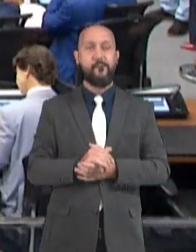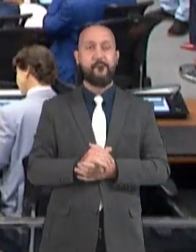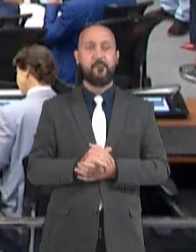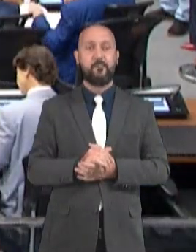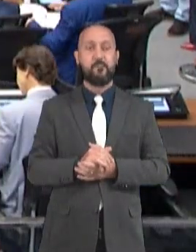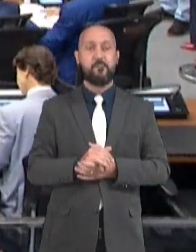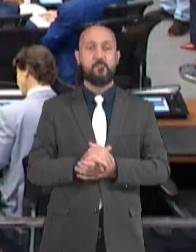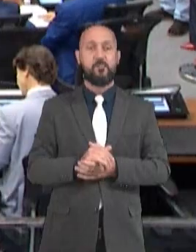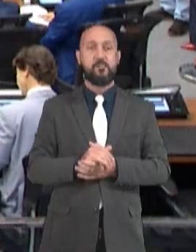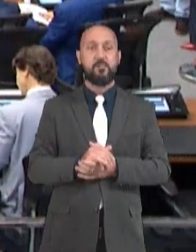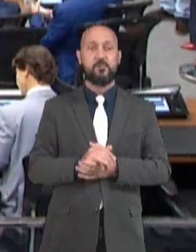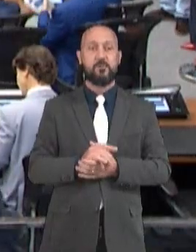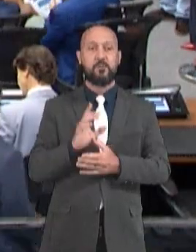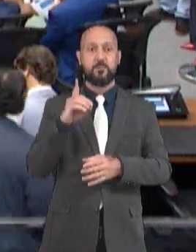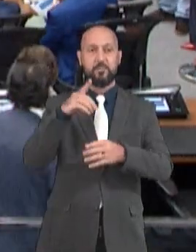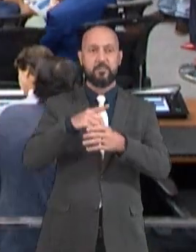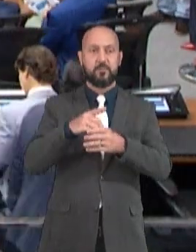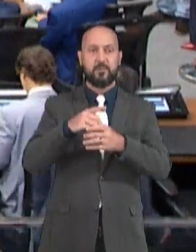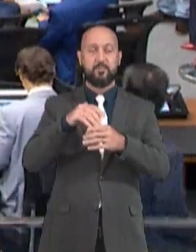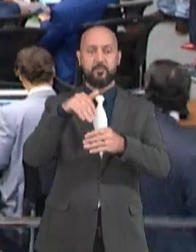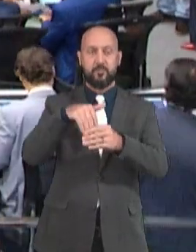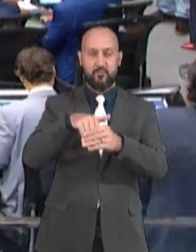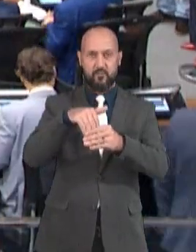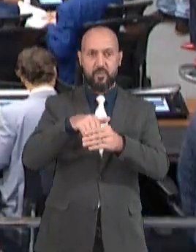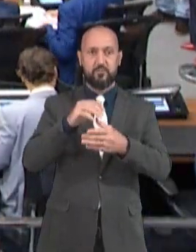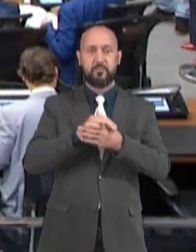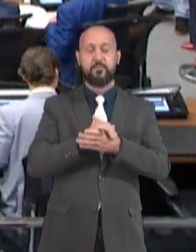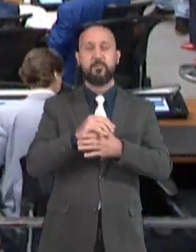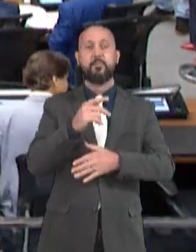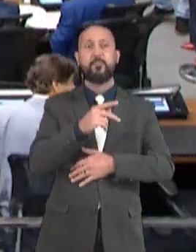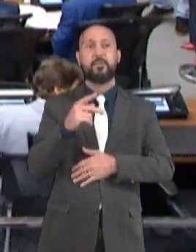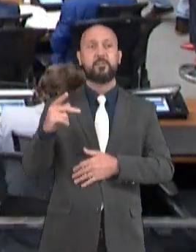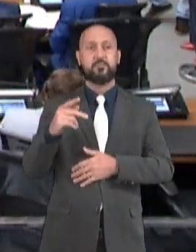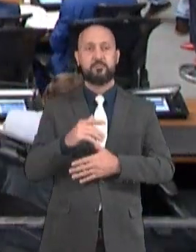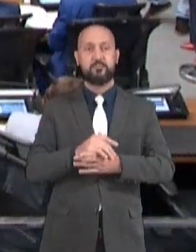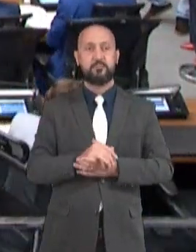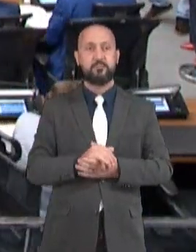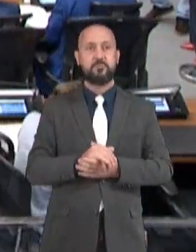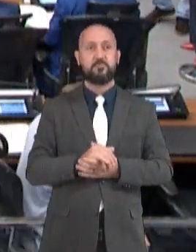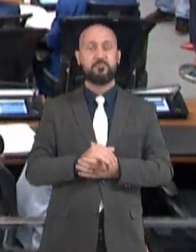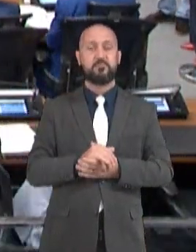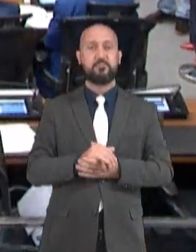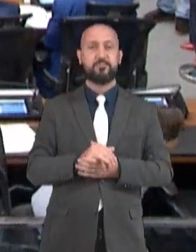Para declarar meu voto, presidente,